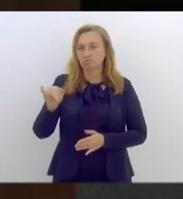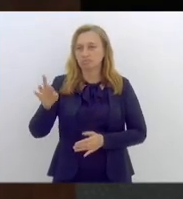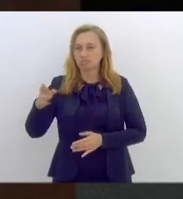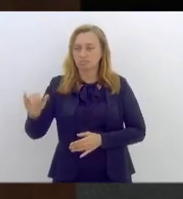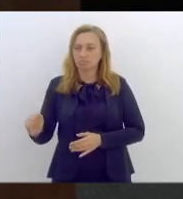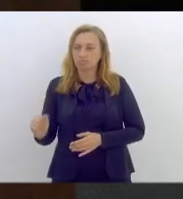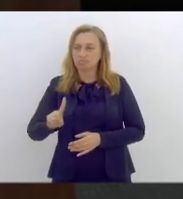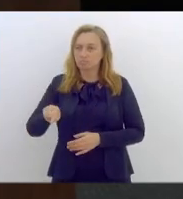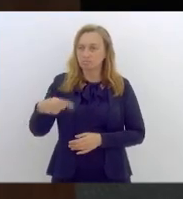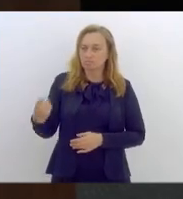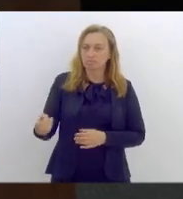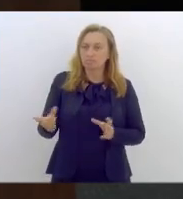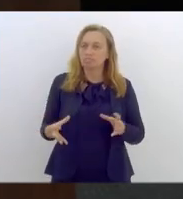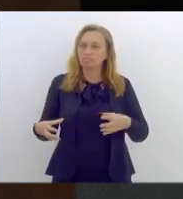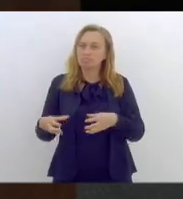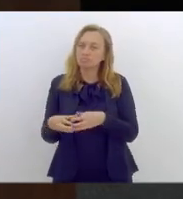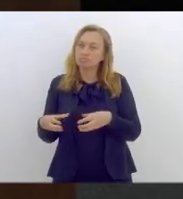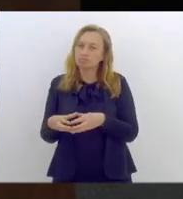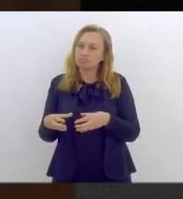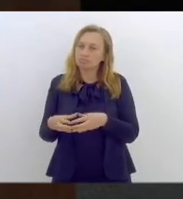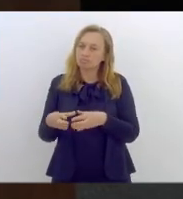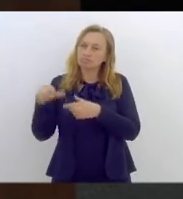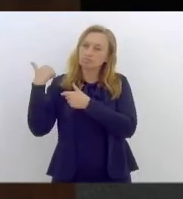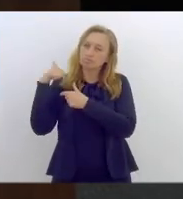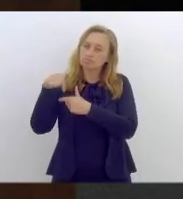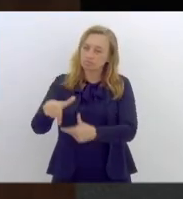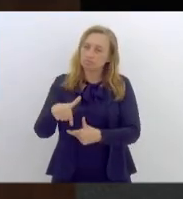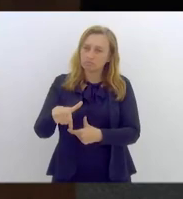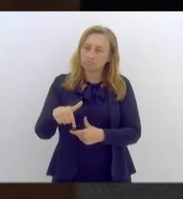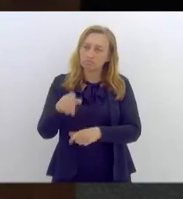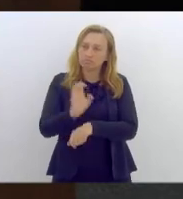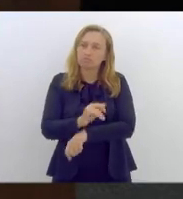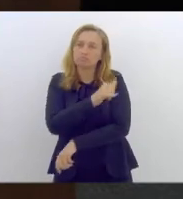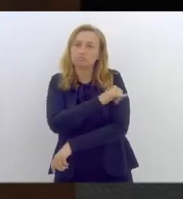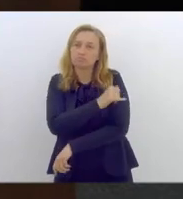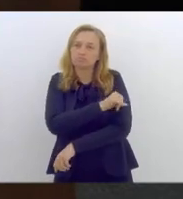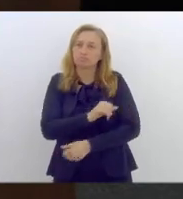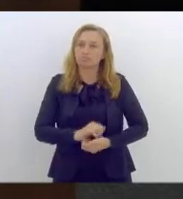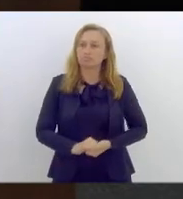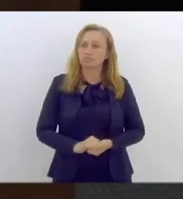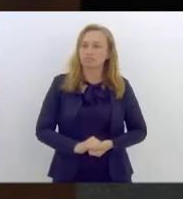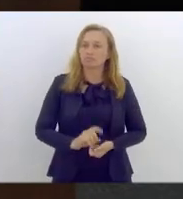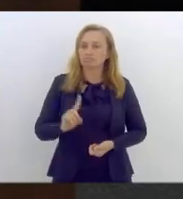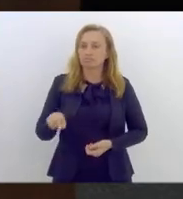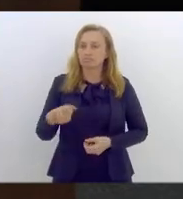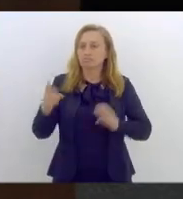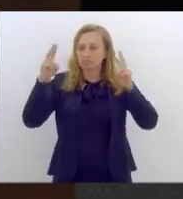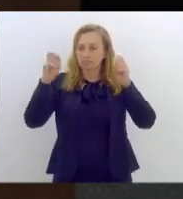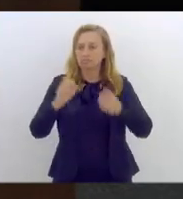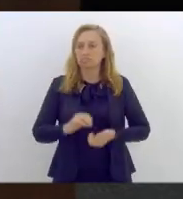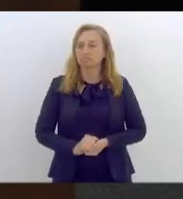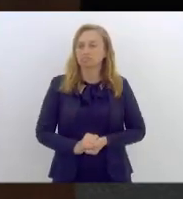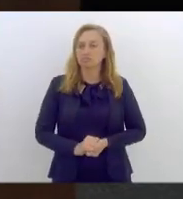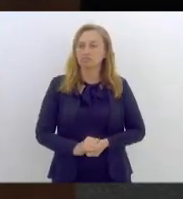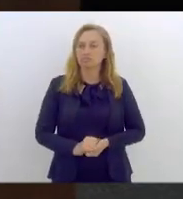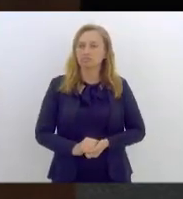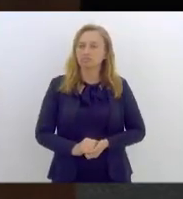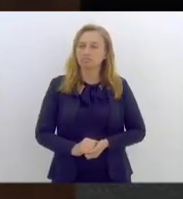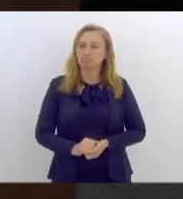e de outras comunidades e grupos tradicionais no estado do Rio de Janeiro e da outras providências